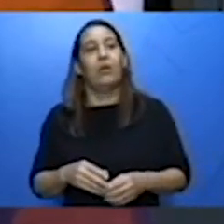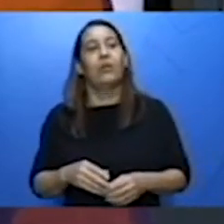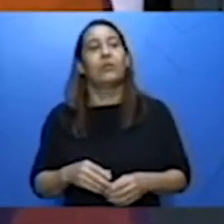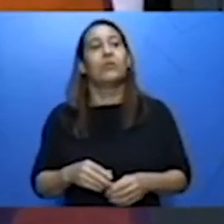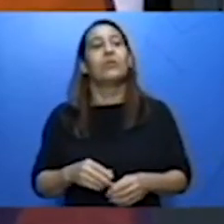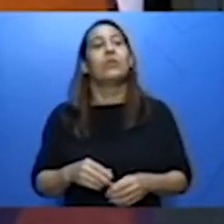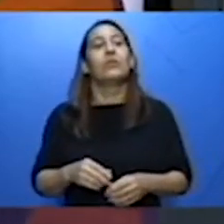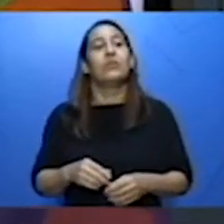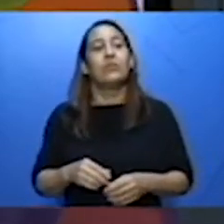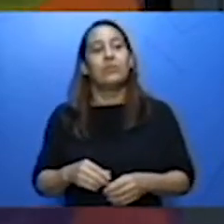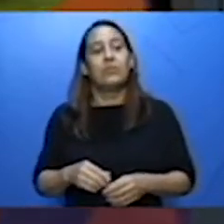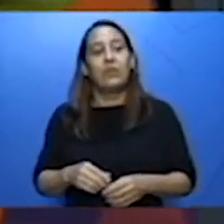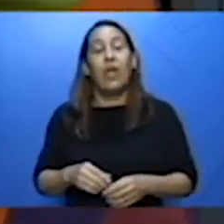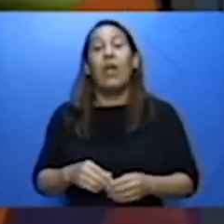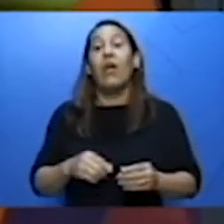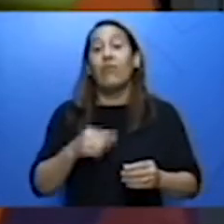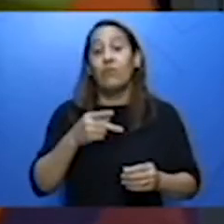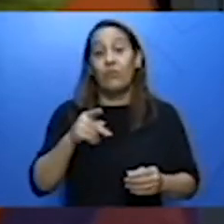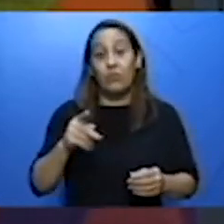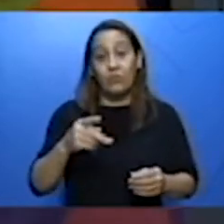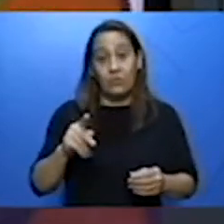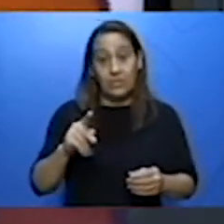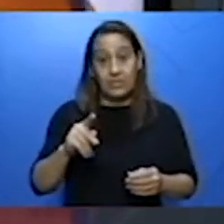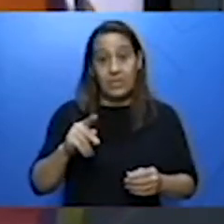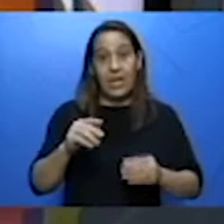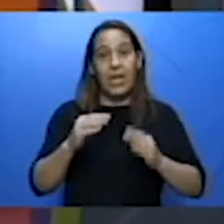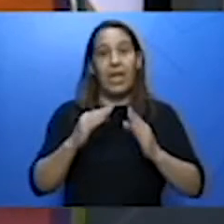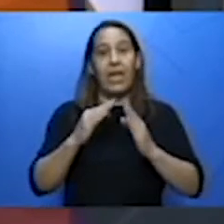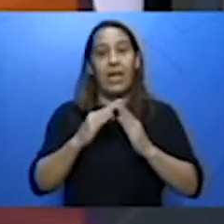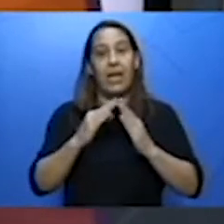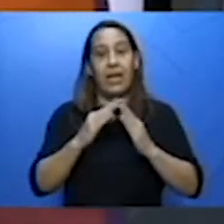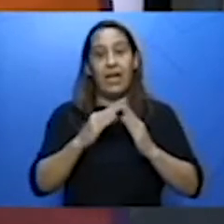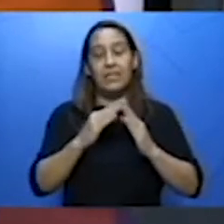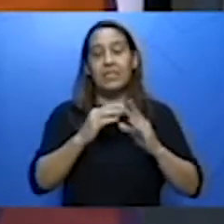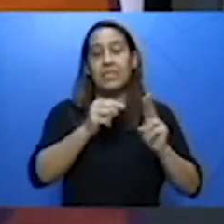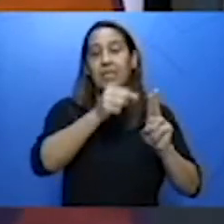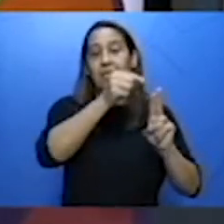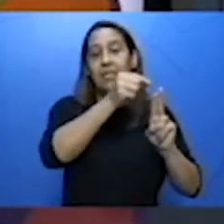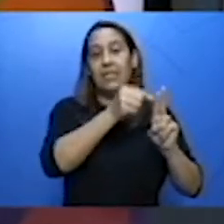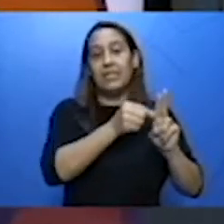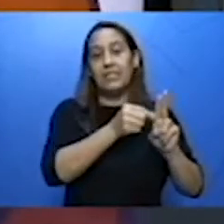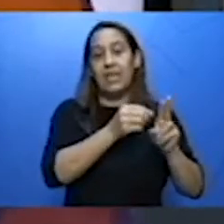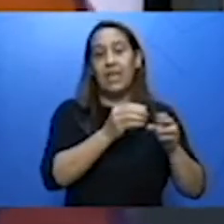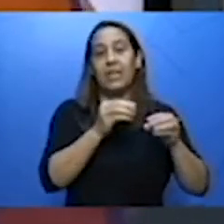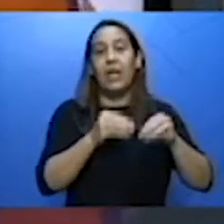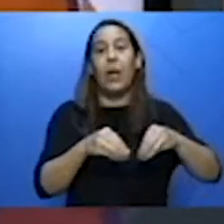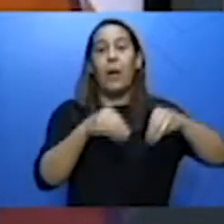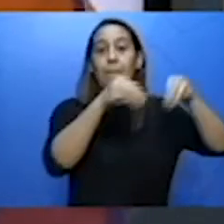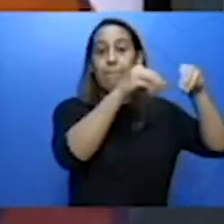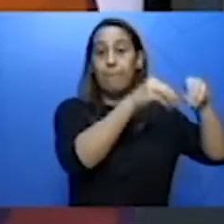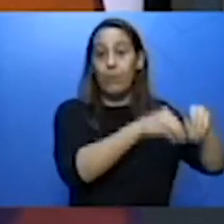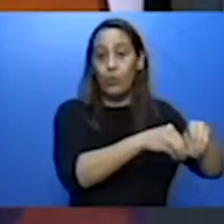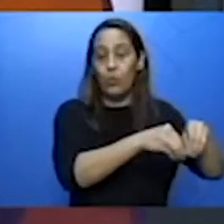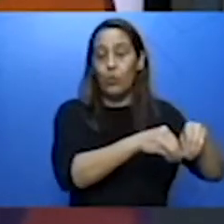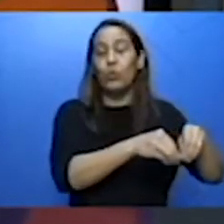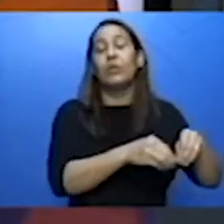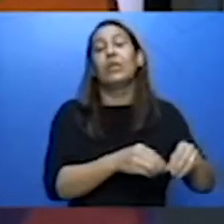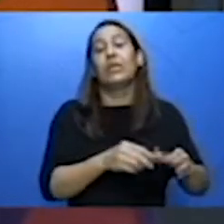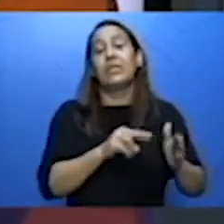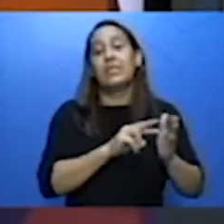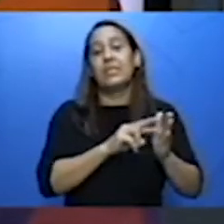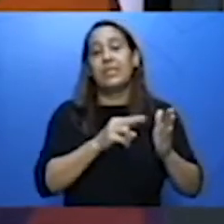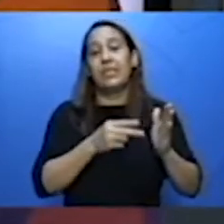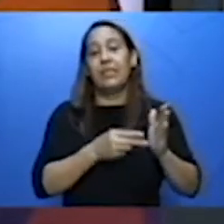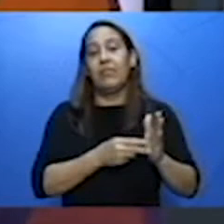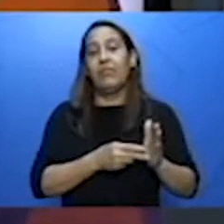ele mesmo? Você vai morar com a dezena, porque você é dezena. Dezenas